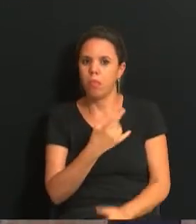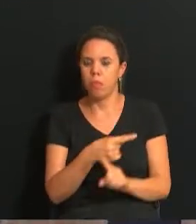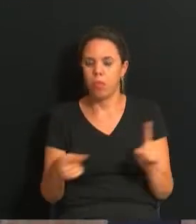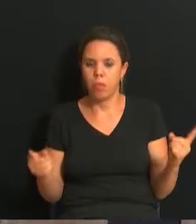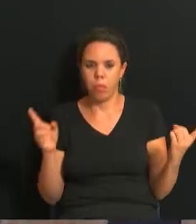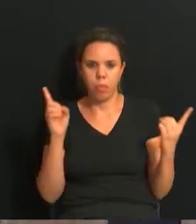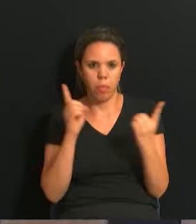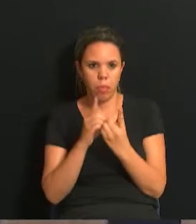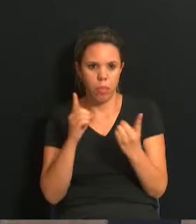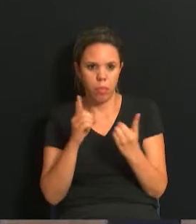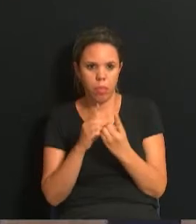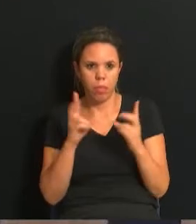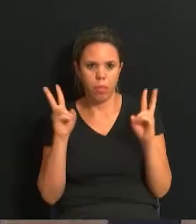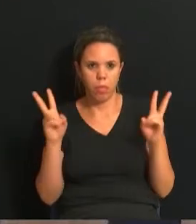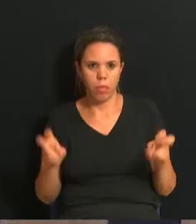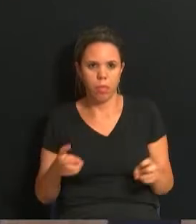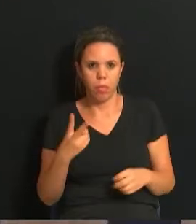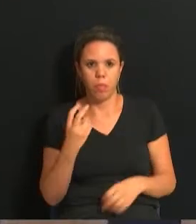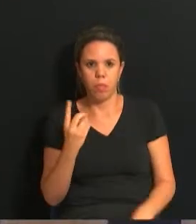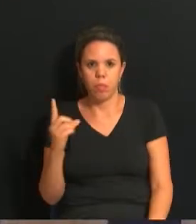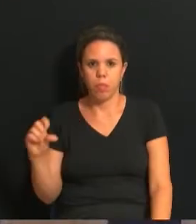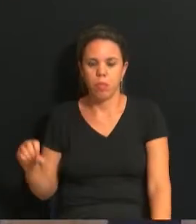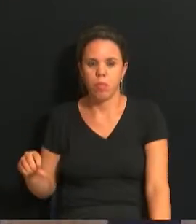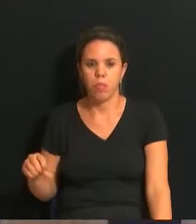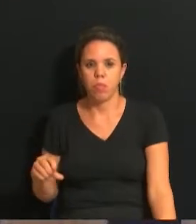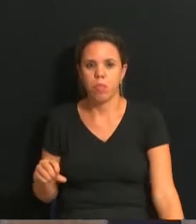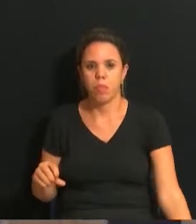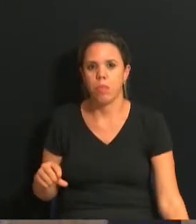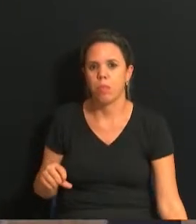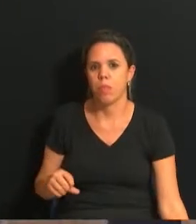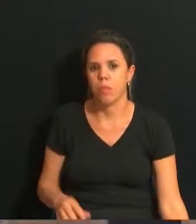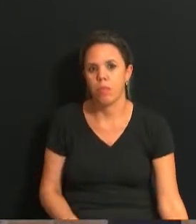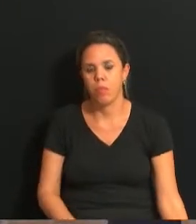atendimentos em relação a 2019.